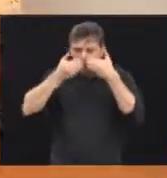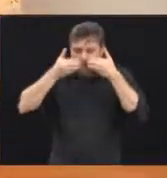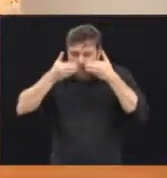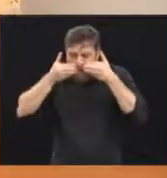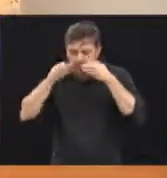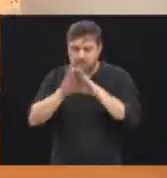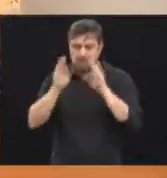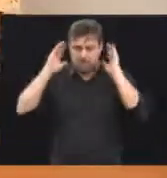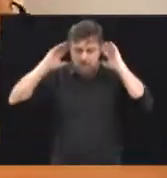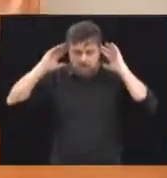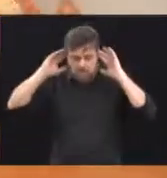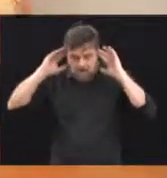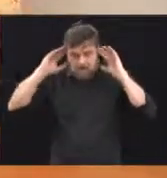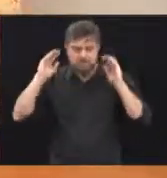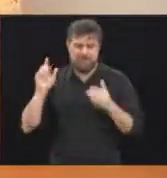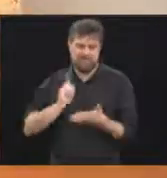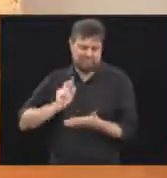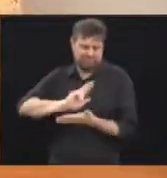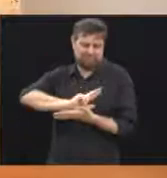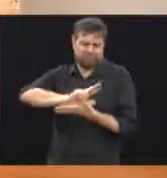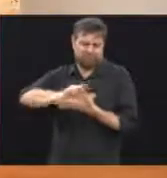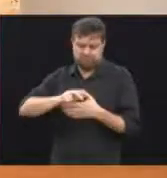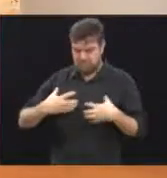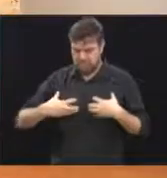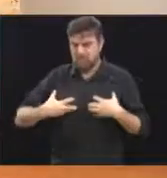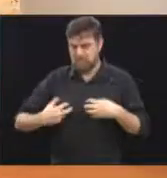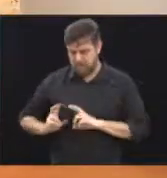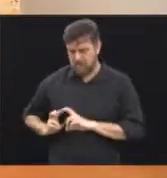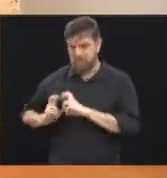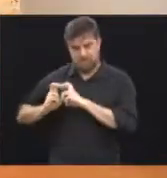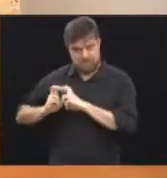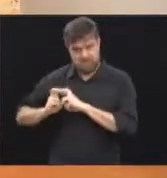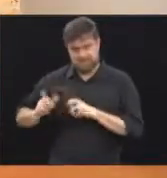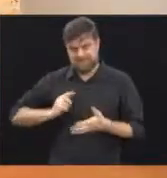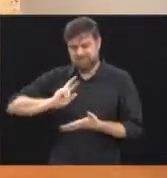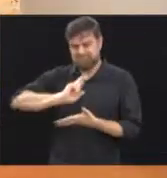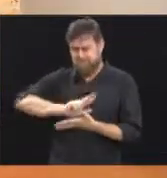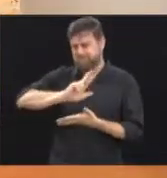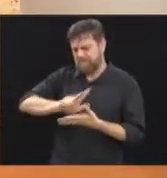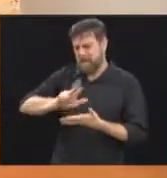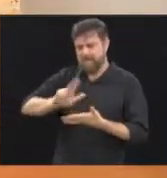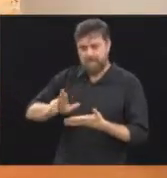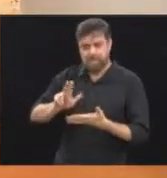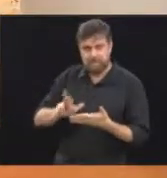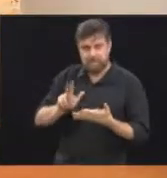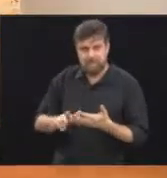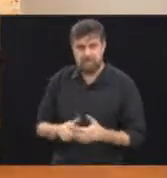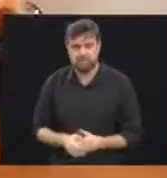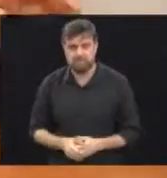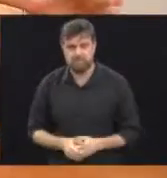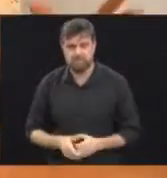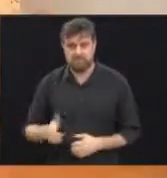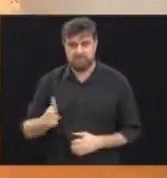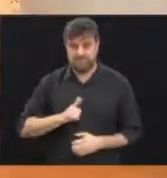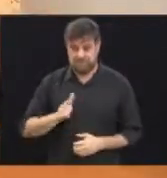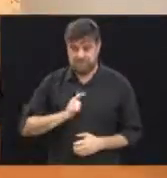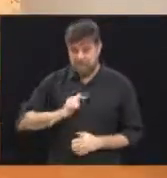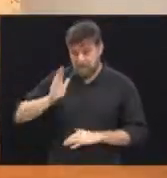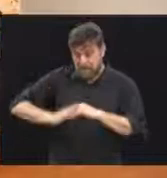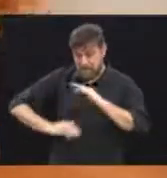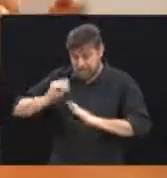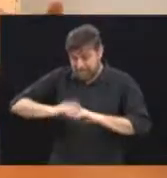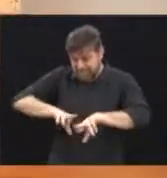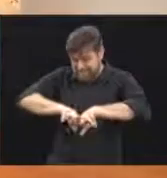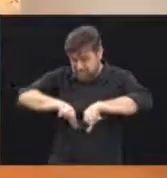fenda palatina, traumas, reconstrução mamária, queimadura e etc. Então, esse rol de procedimentos,